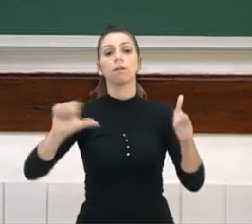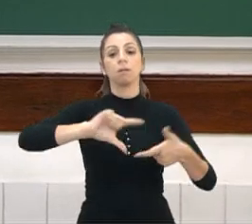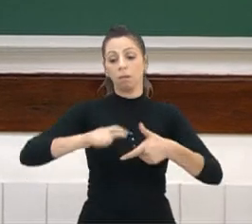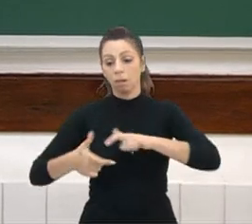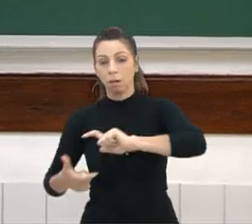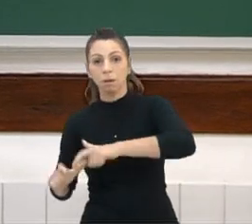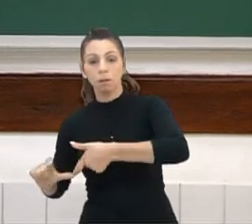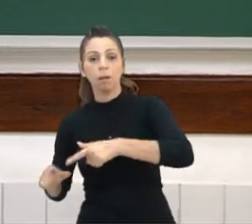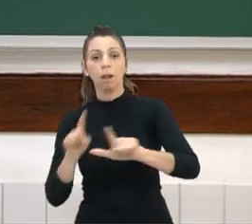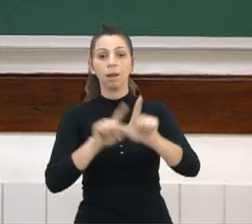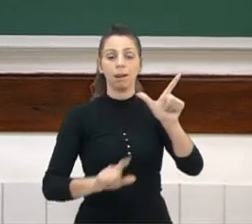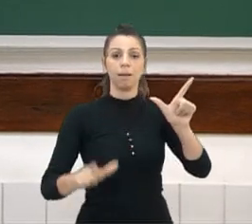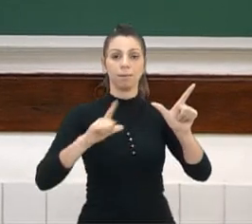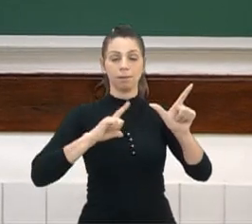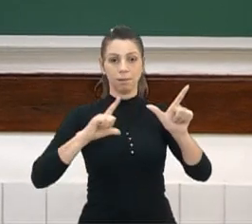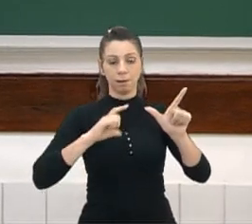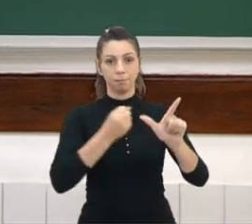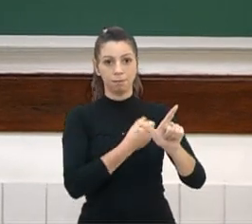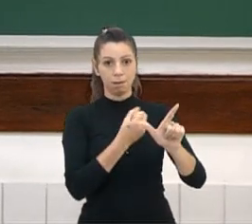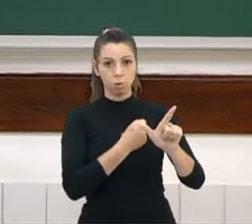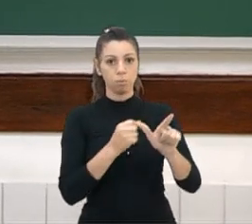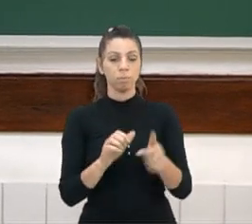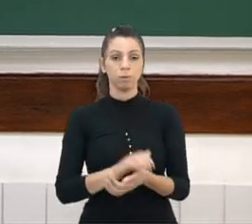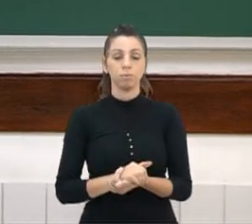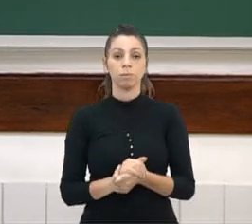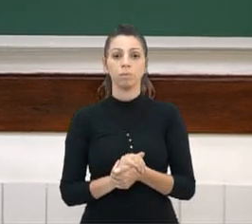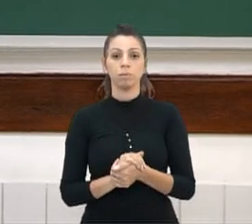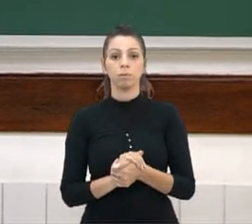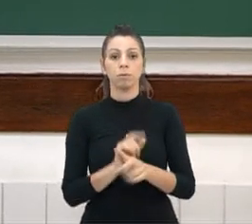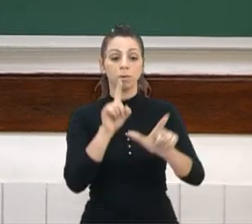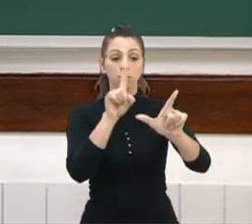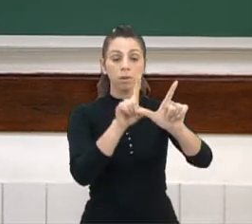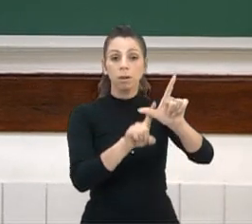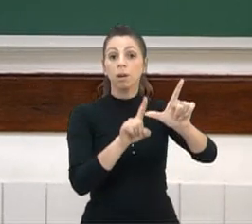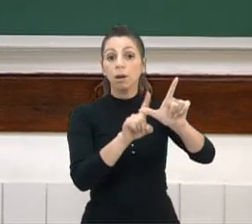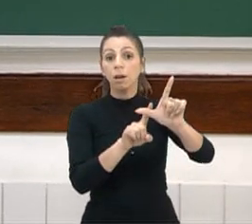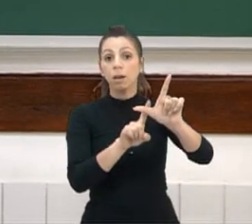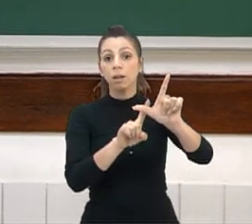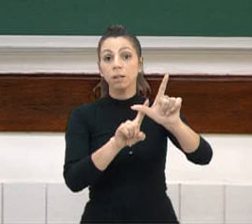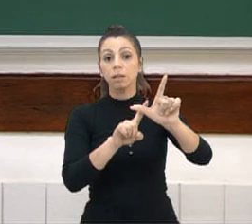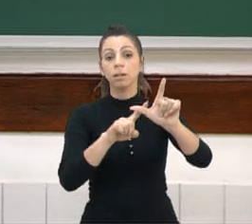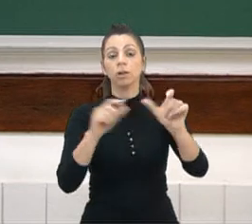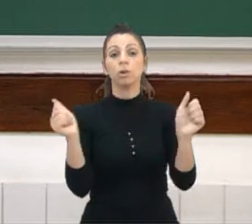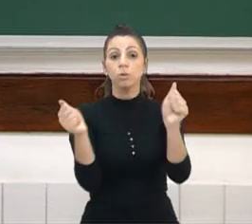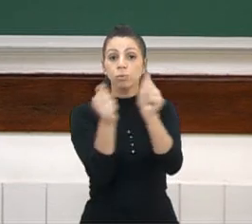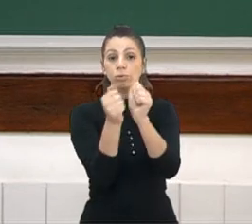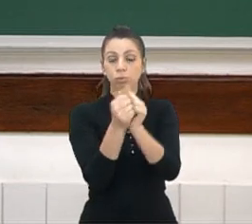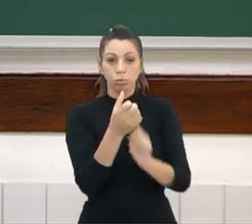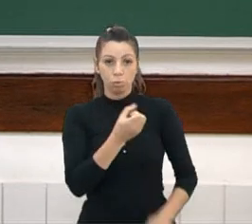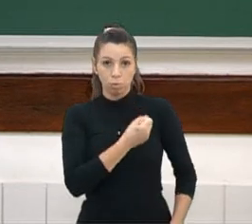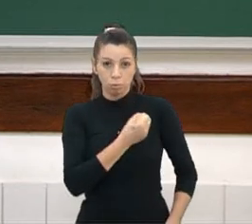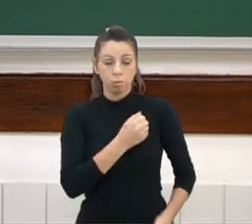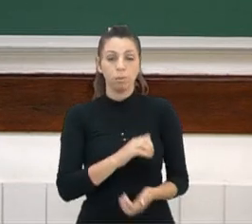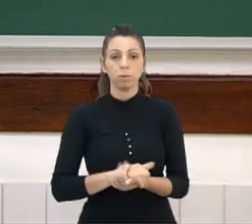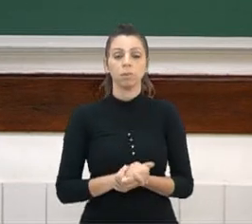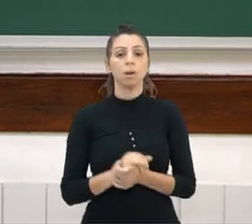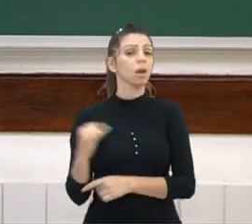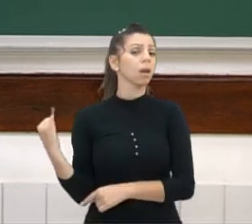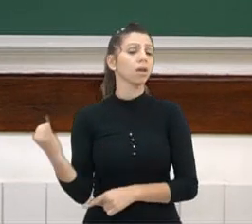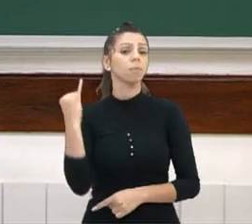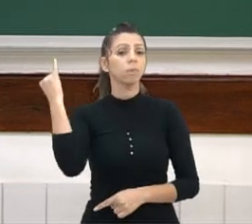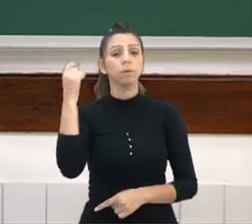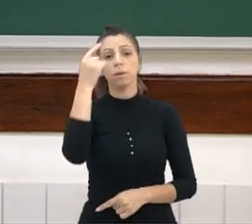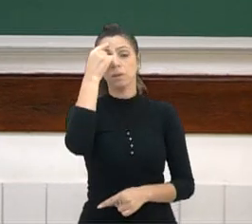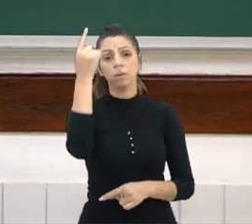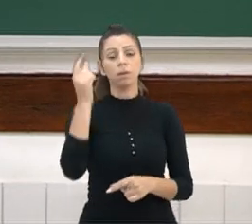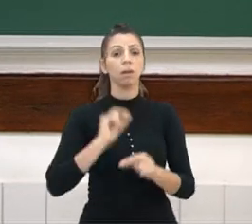começando, estamos colocando as letras ali junto com os números para fazer as operações. Então, é importante a gente retomar bem essas